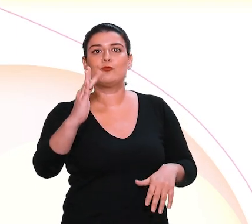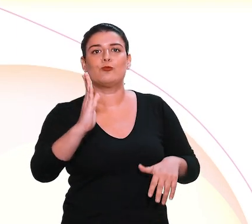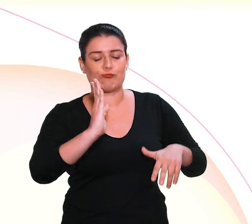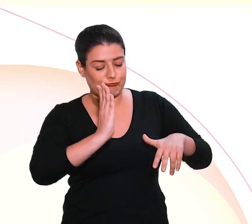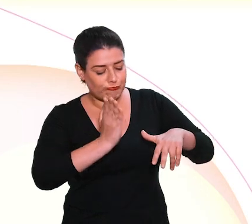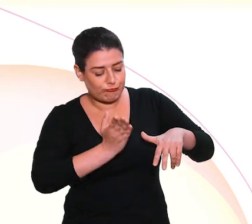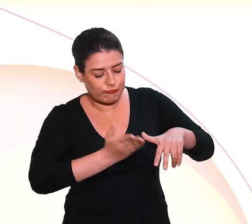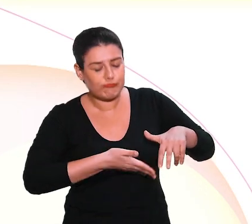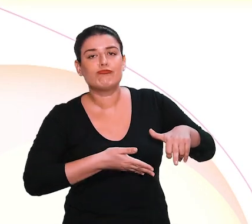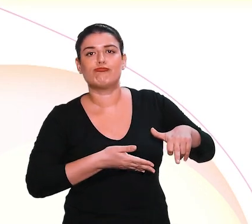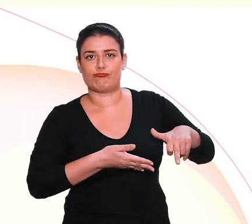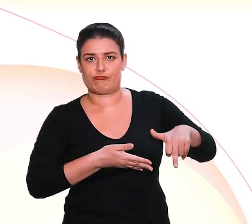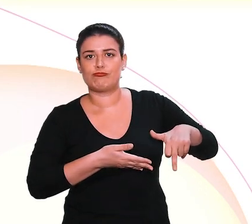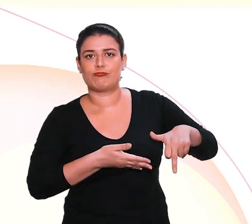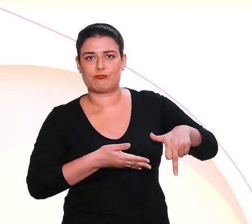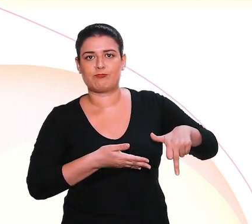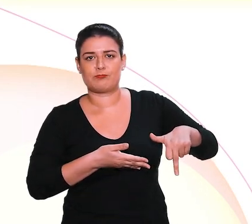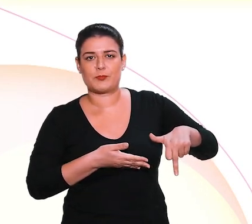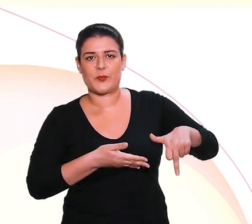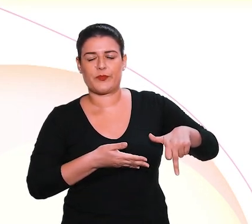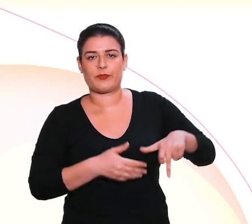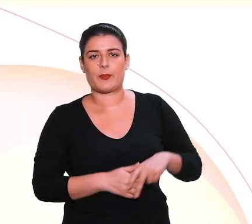sofrer uma amputação.